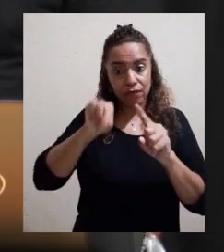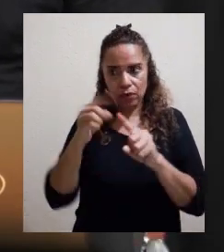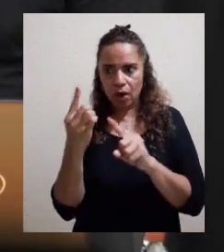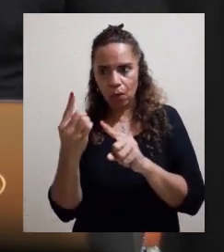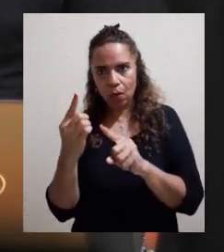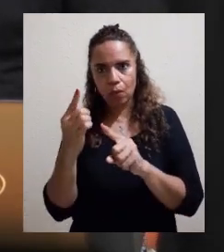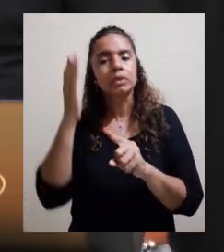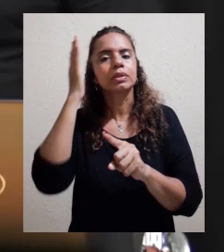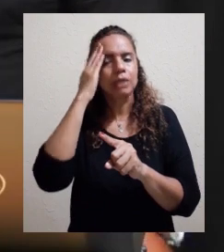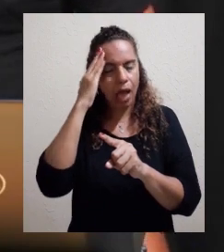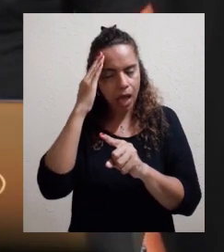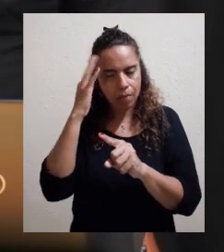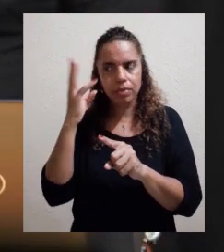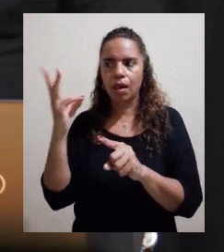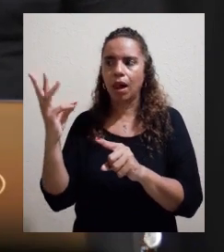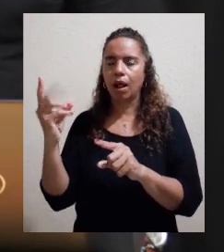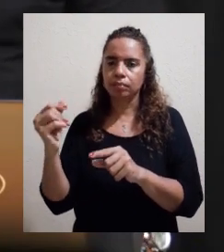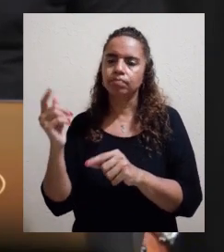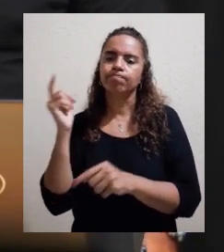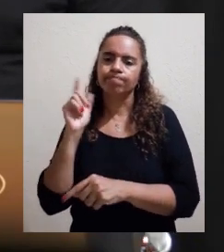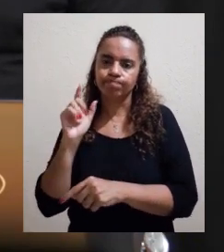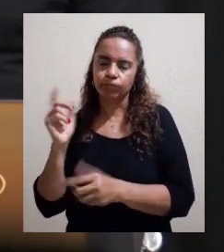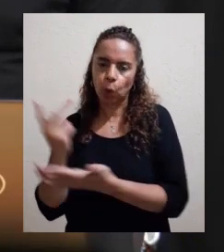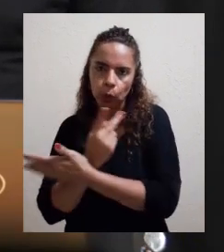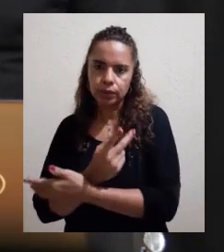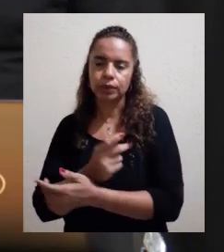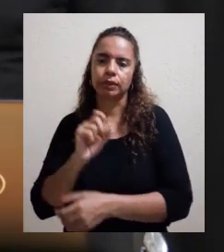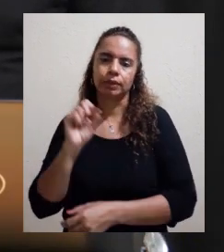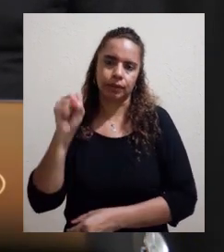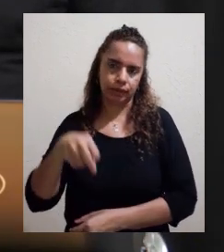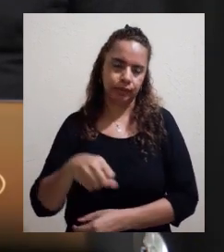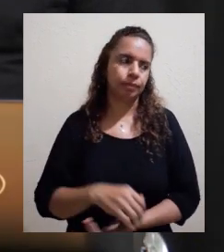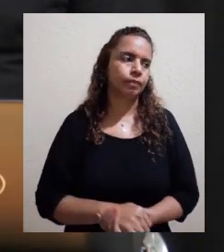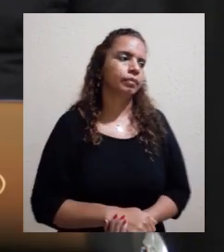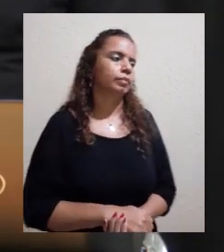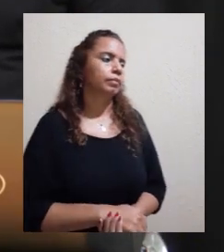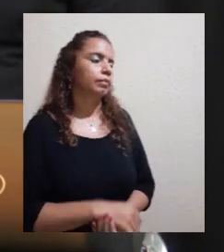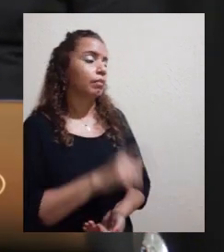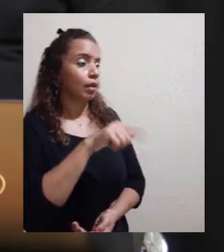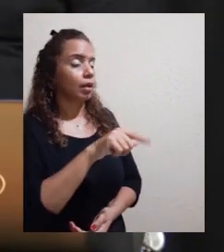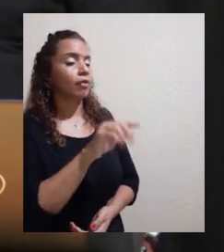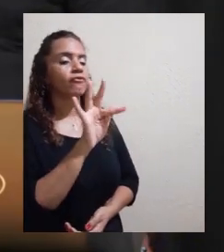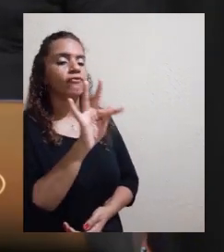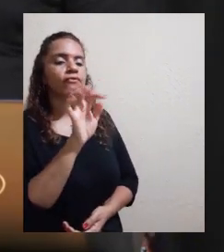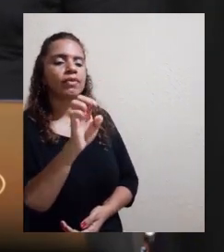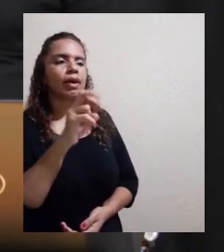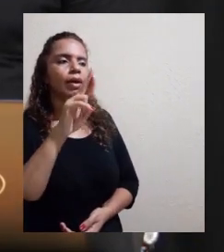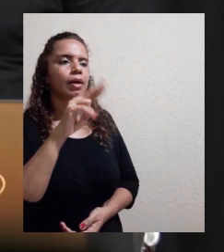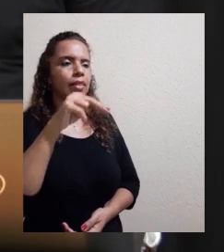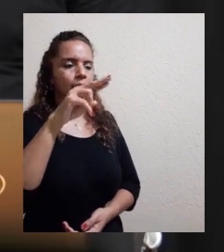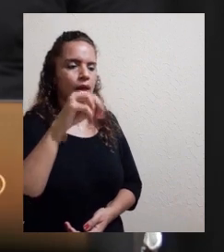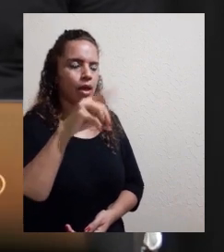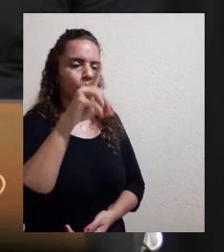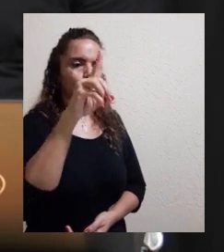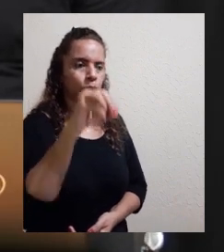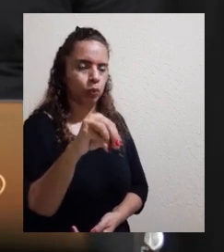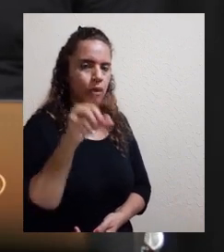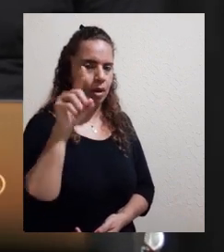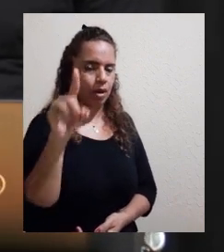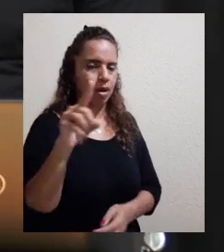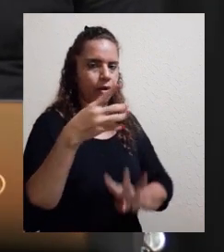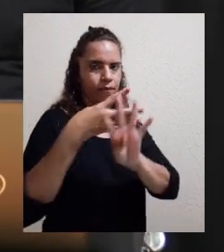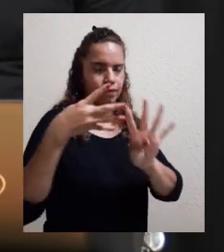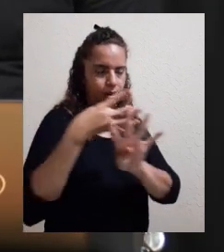criança que vai Tem morrer. uma pergunta aqui do professor Fernando Pires da FEAC, que volta à questão do serviço público,